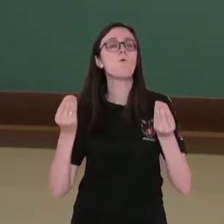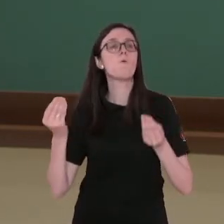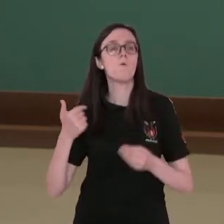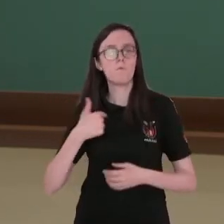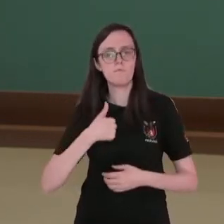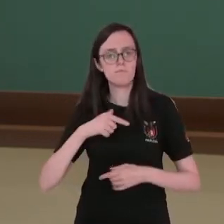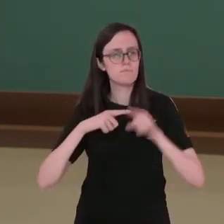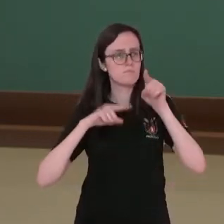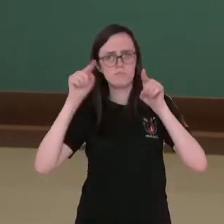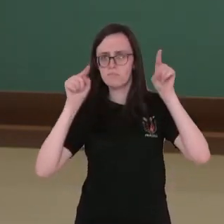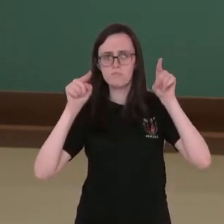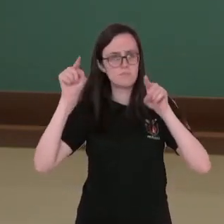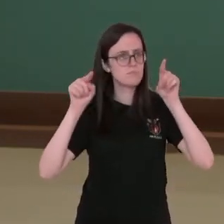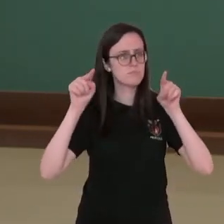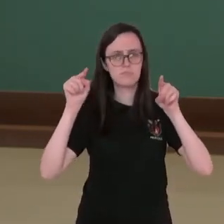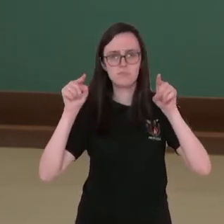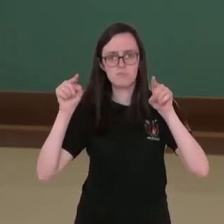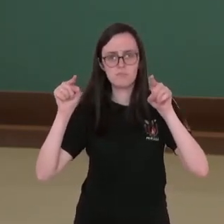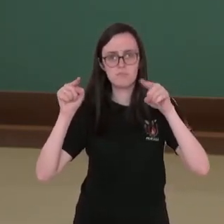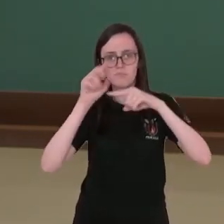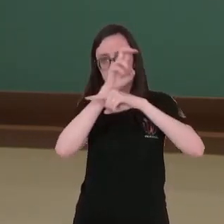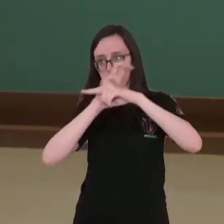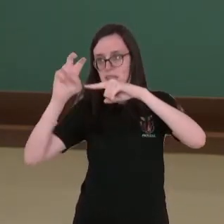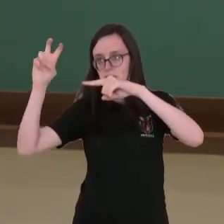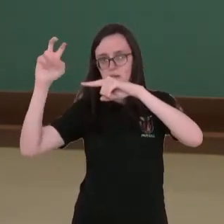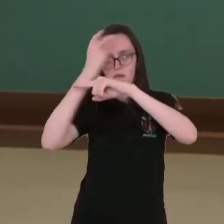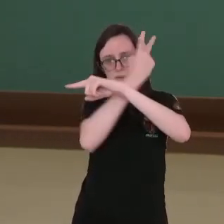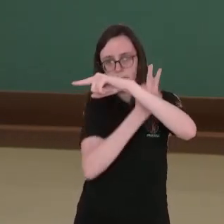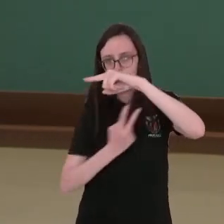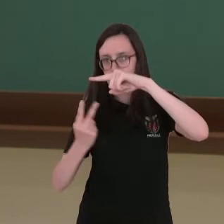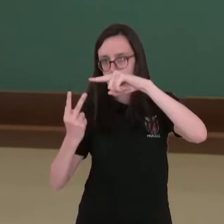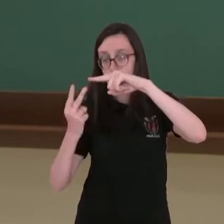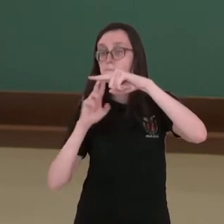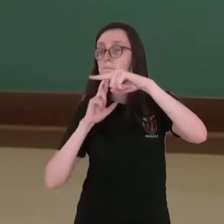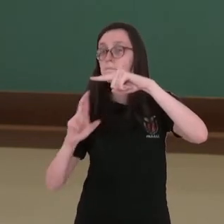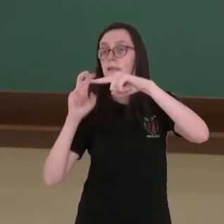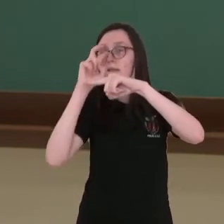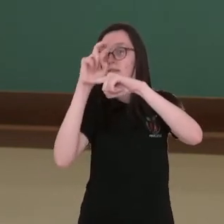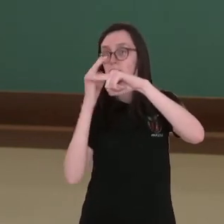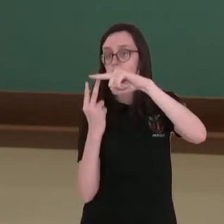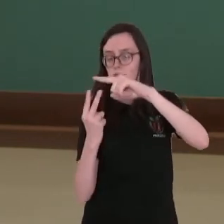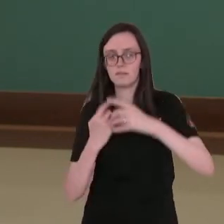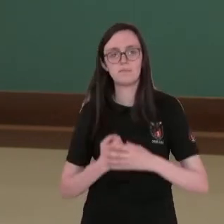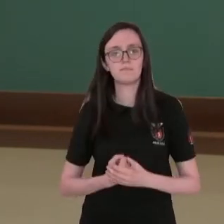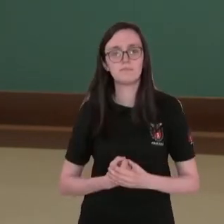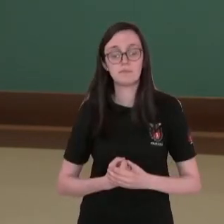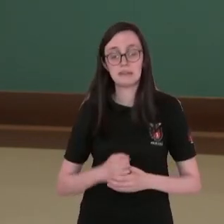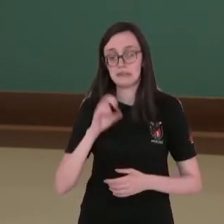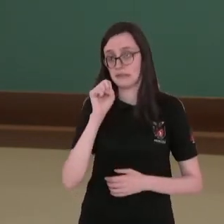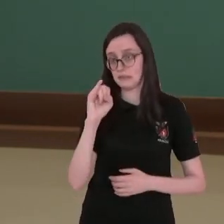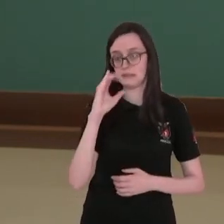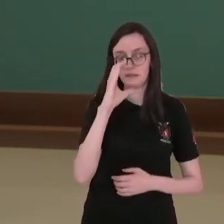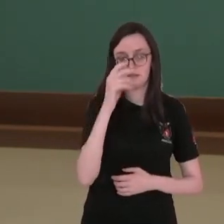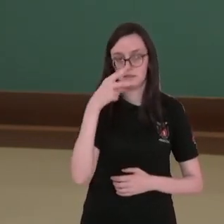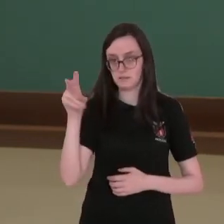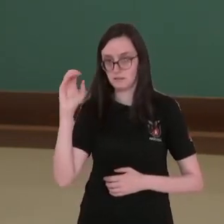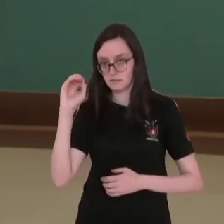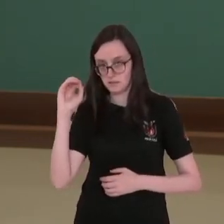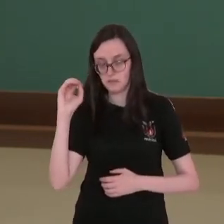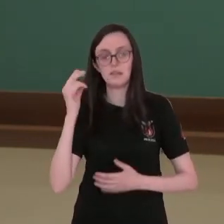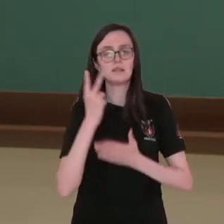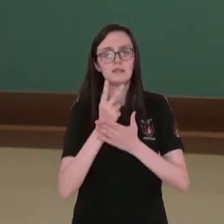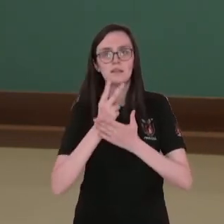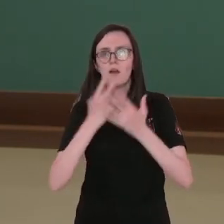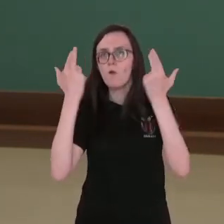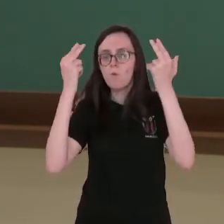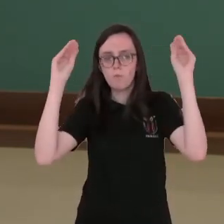ter 5 meios. Então, quando eu tenho o C igual a zero, eu coloco um termo comum